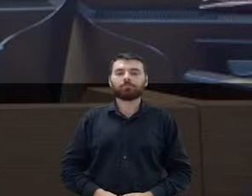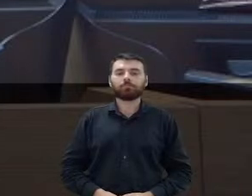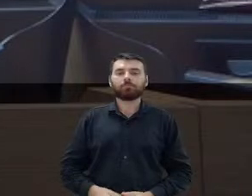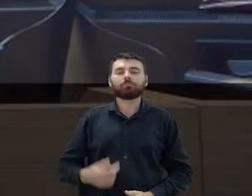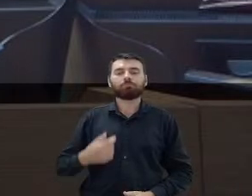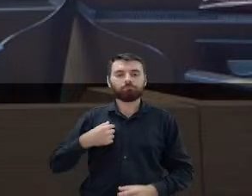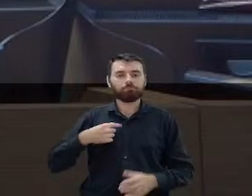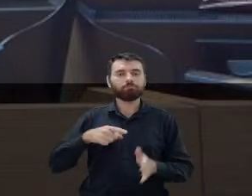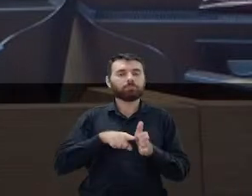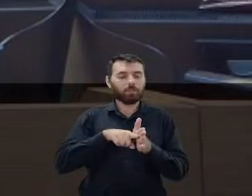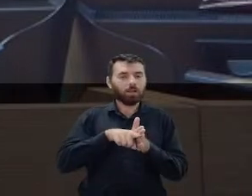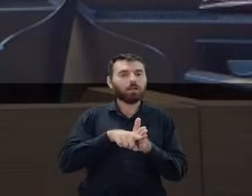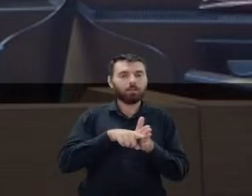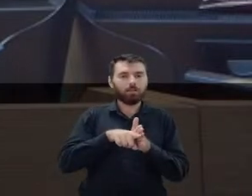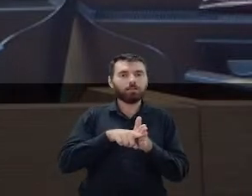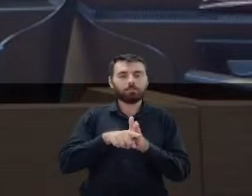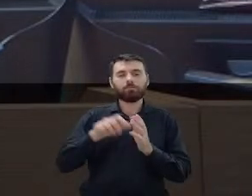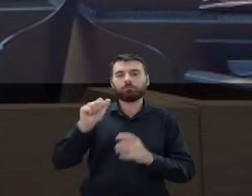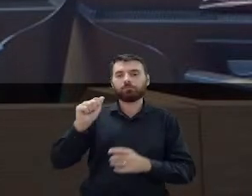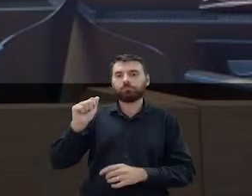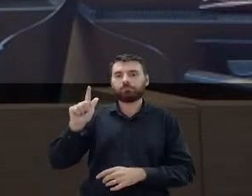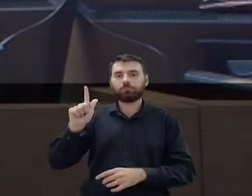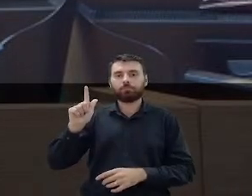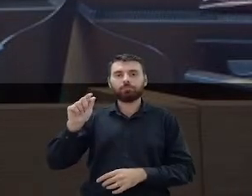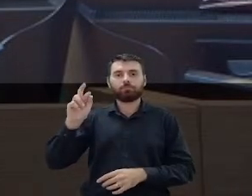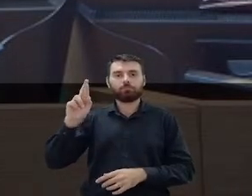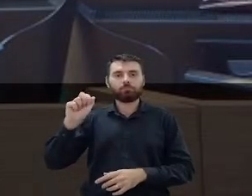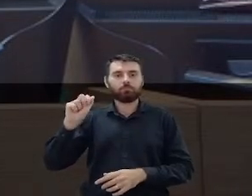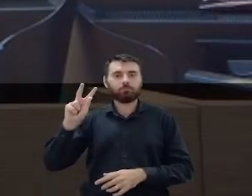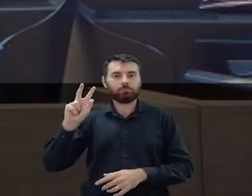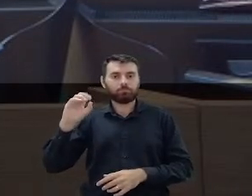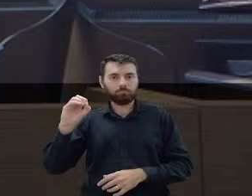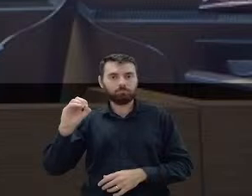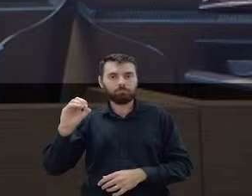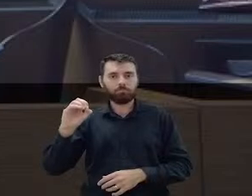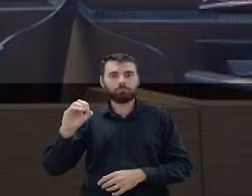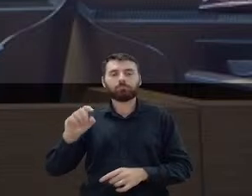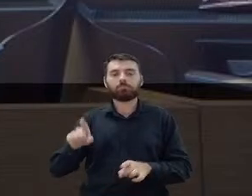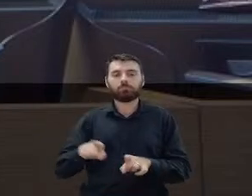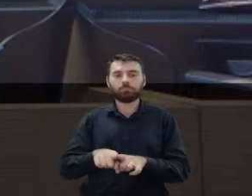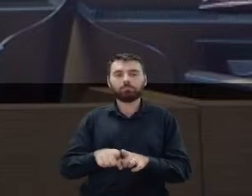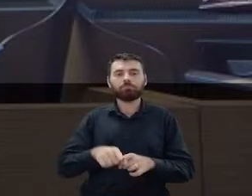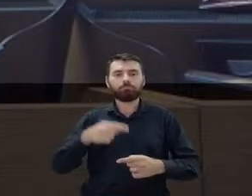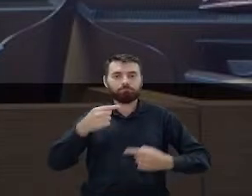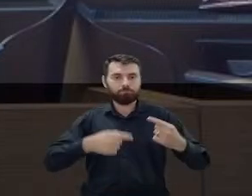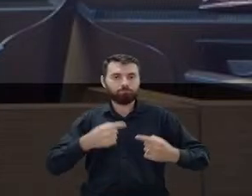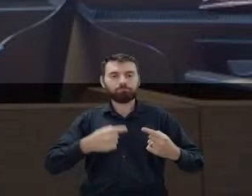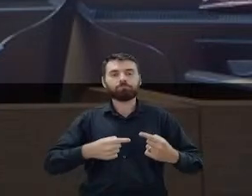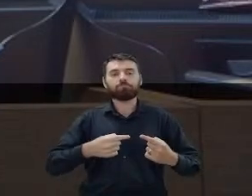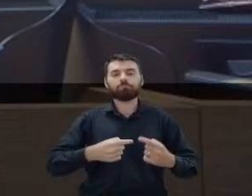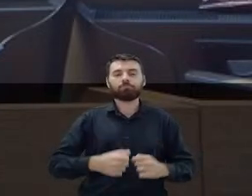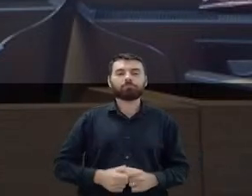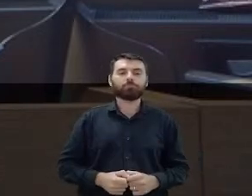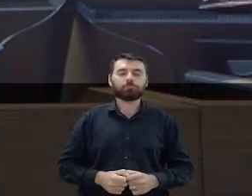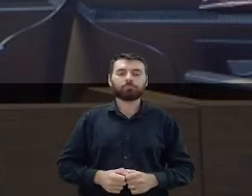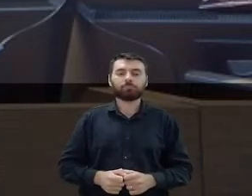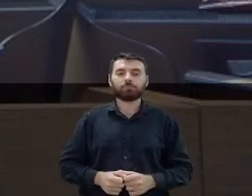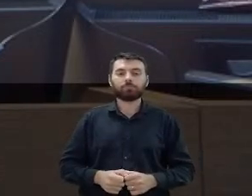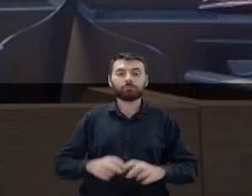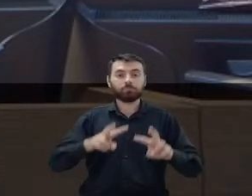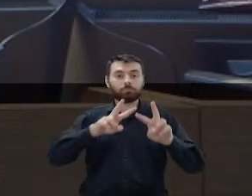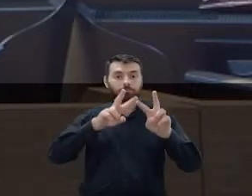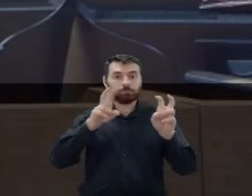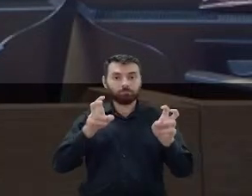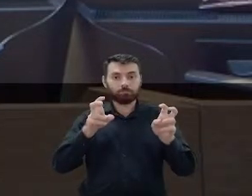conhecer do agravo de petição da exequente e das contraminutas do executado. mérito